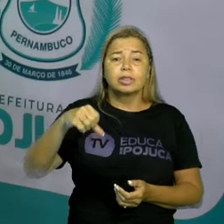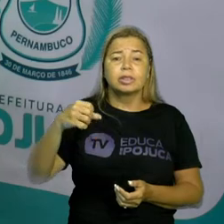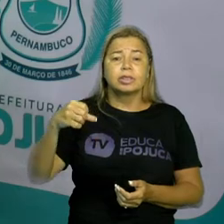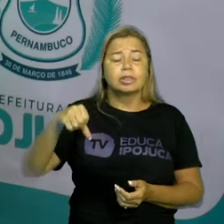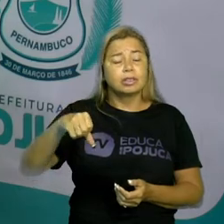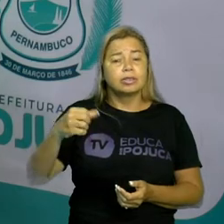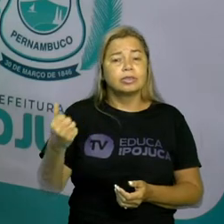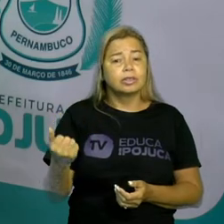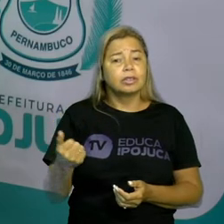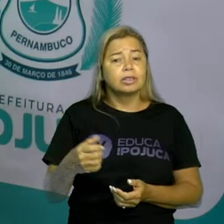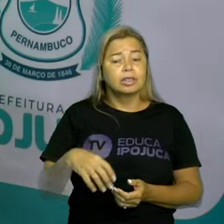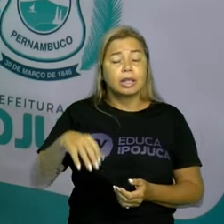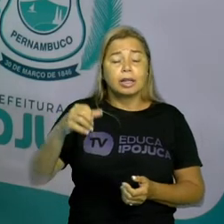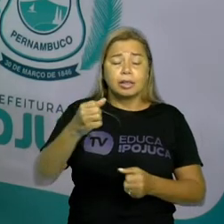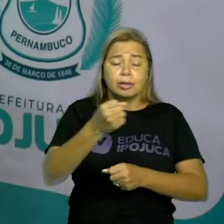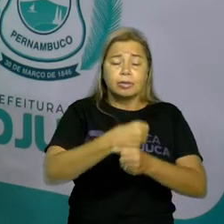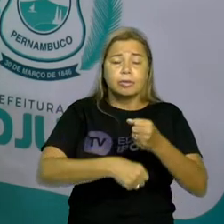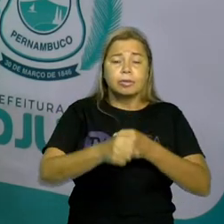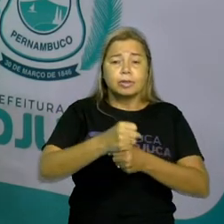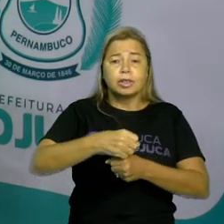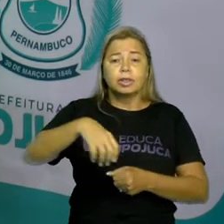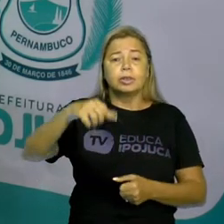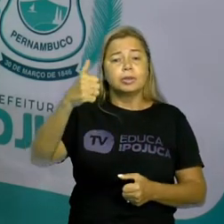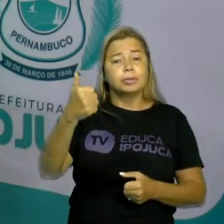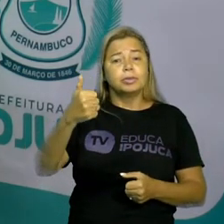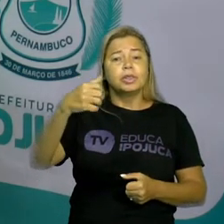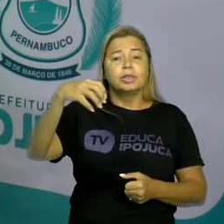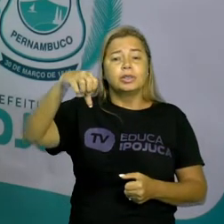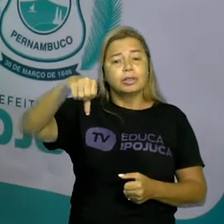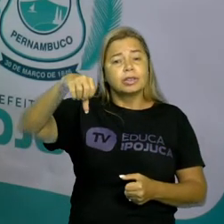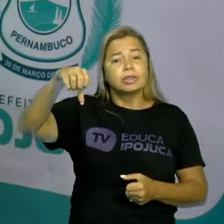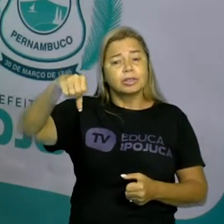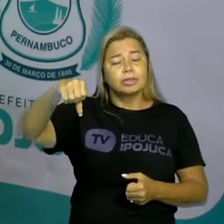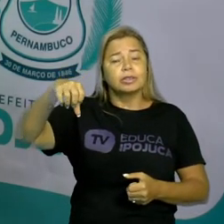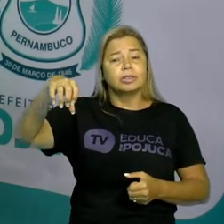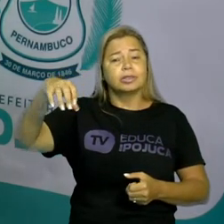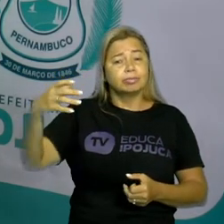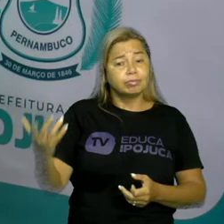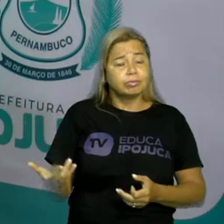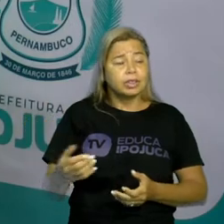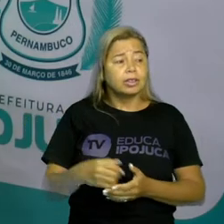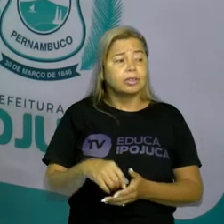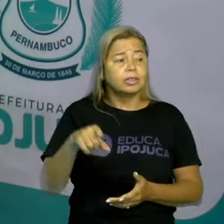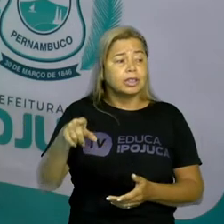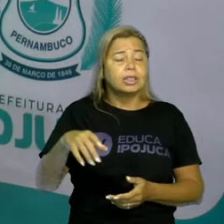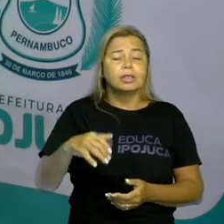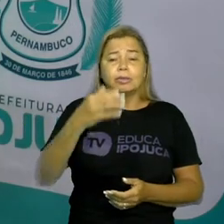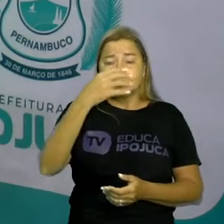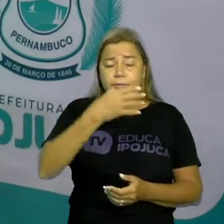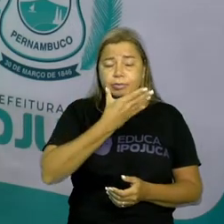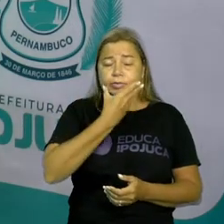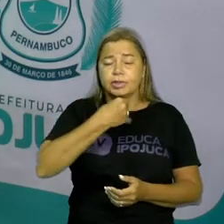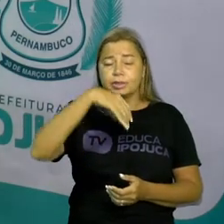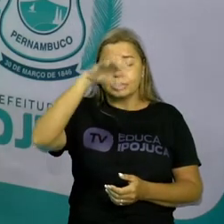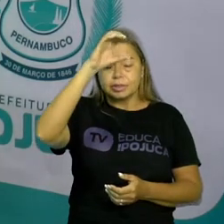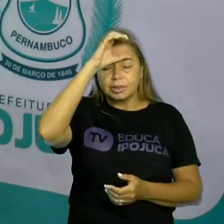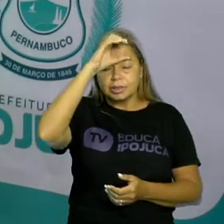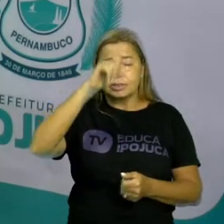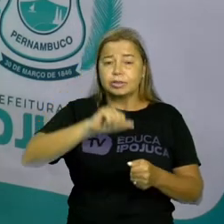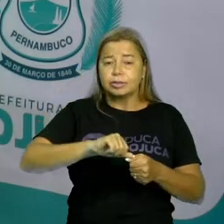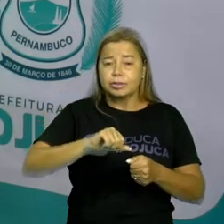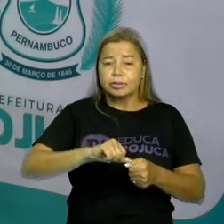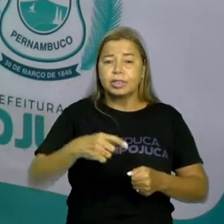1989, o ano que ele completou 32 anos. Para eu descobrir isso, eu vou colocar a data